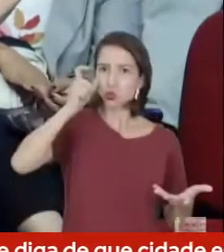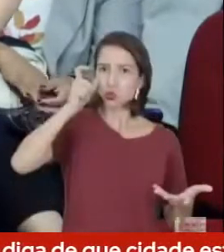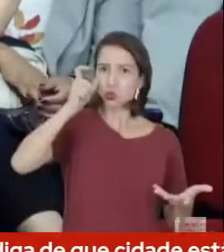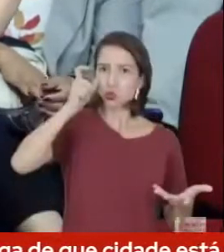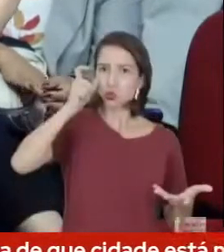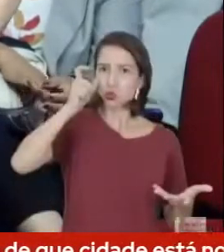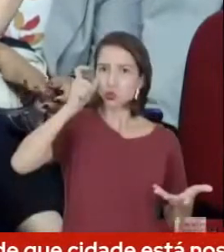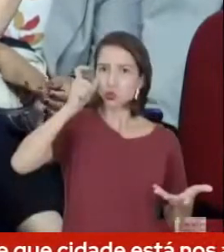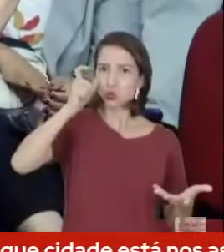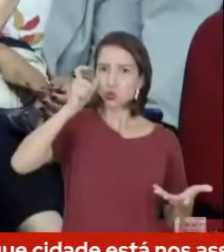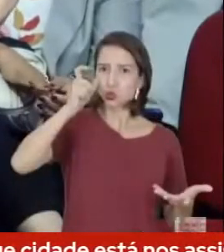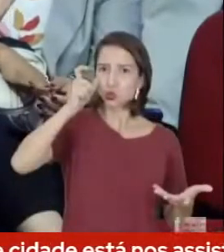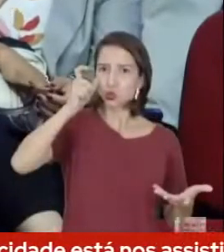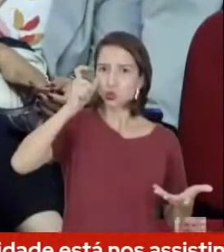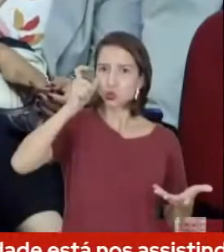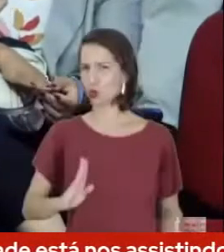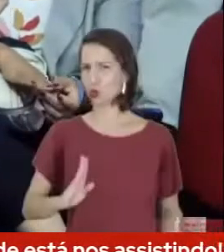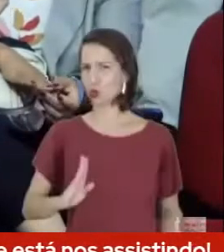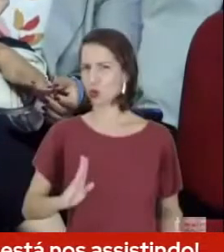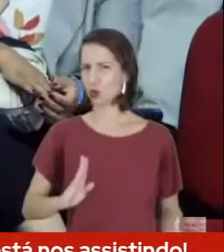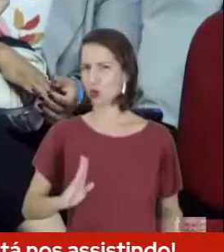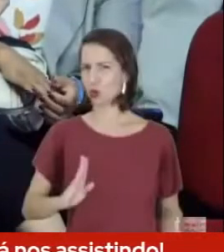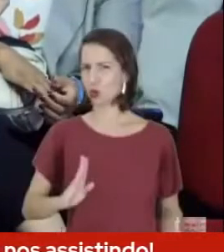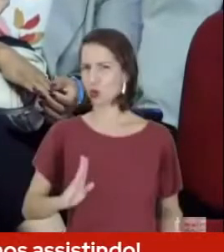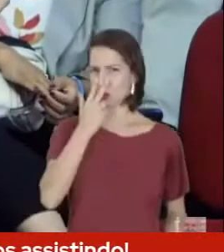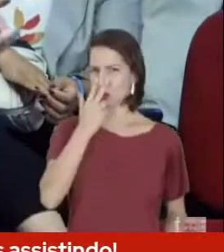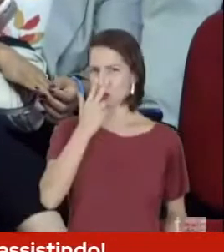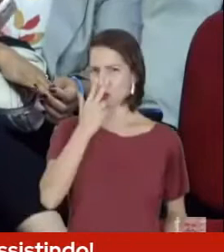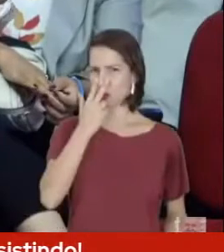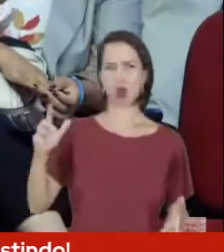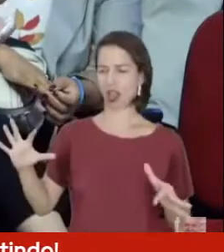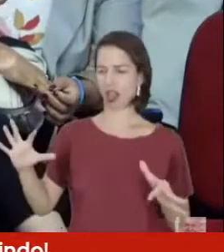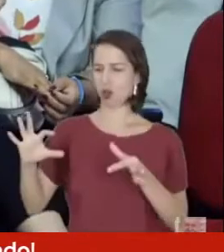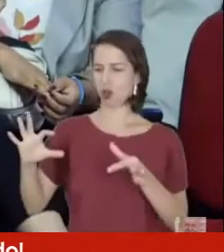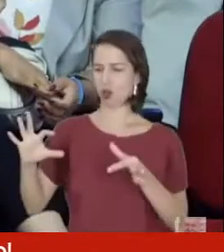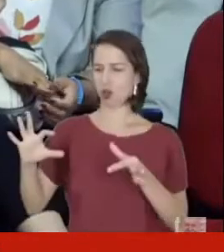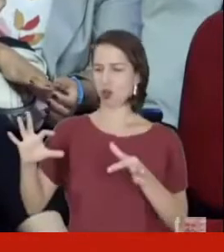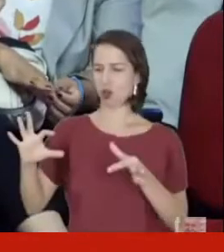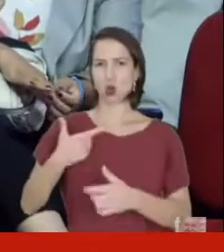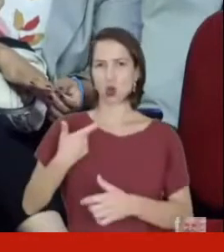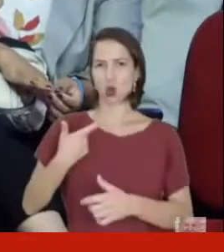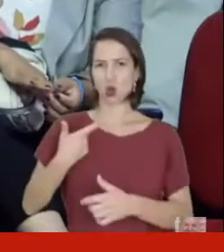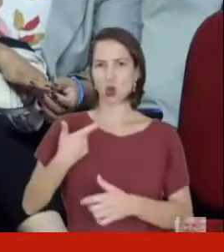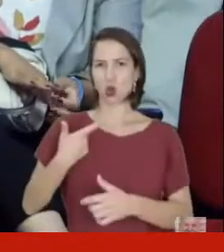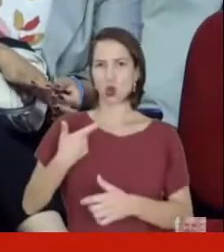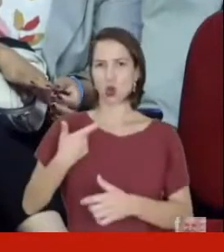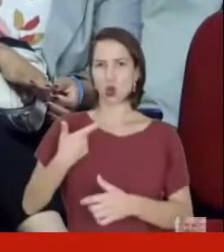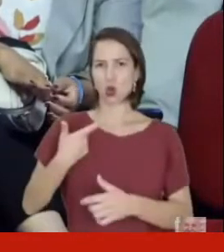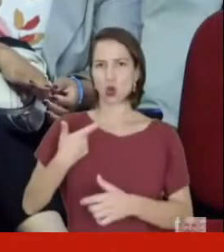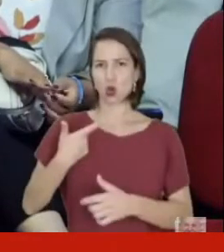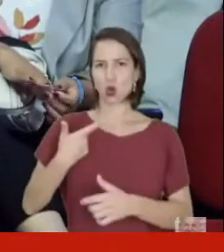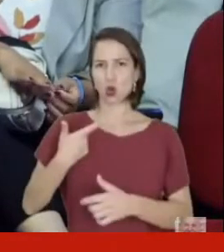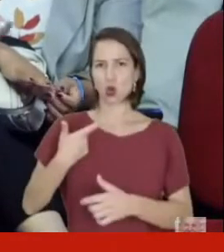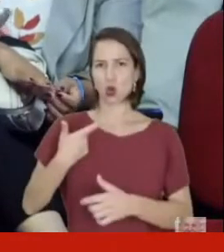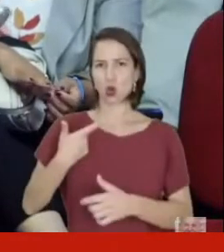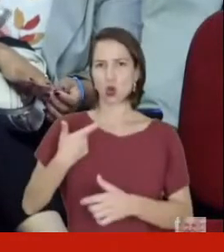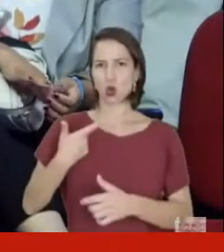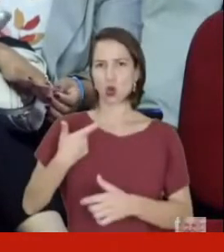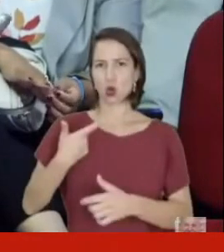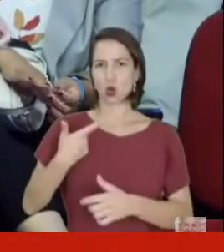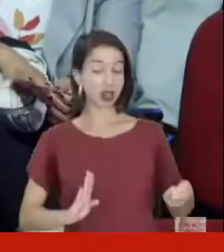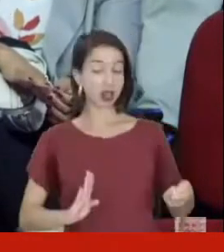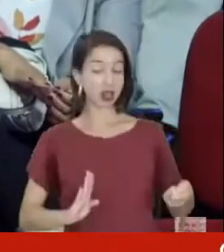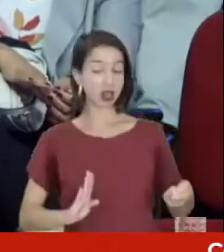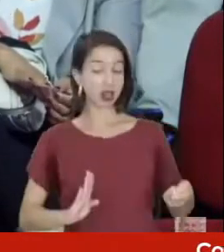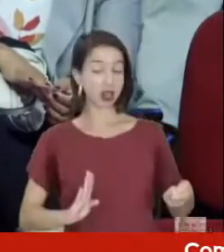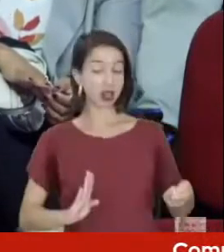conflitarem com o interesse de outras economias, o Brasil pode simplesmente não ter